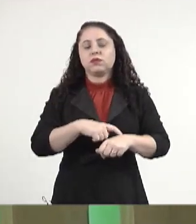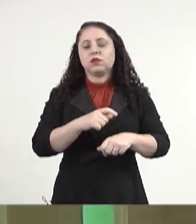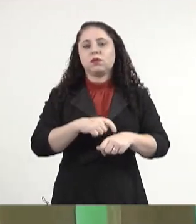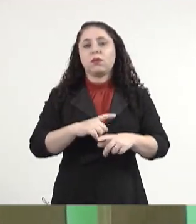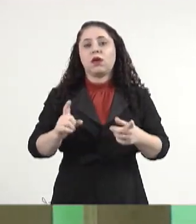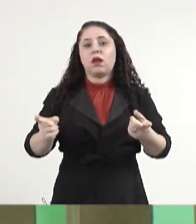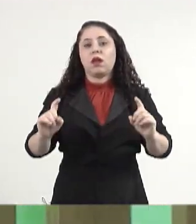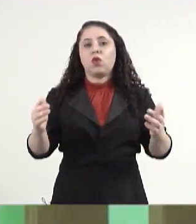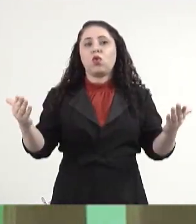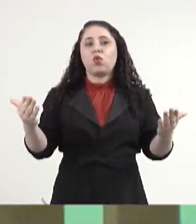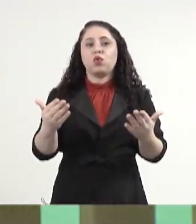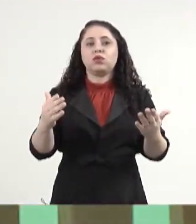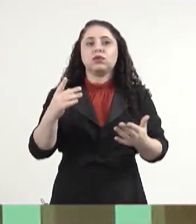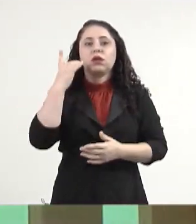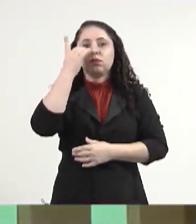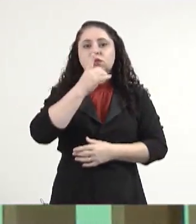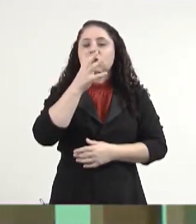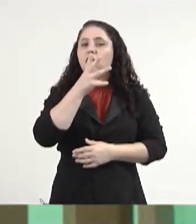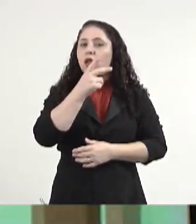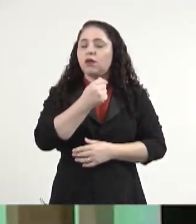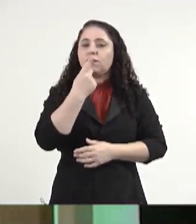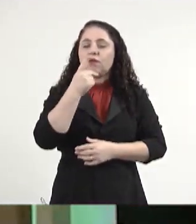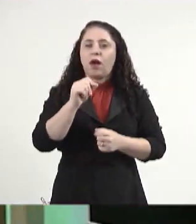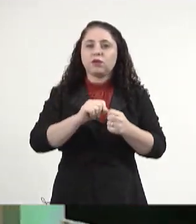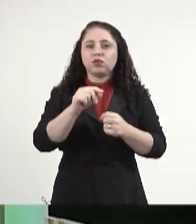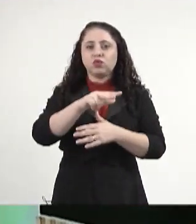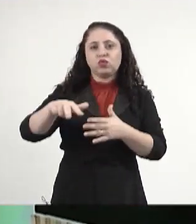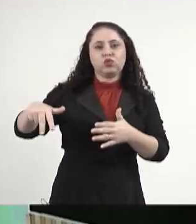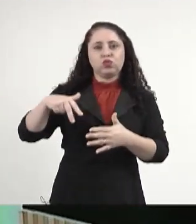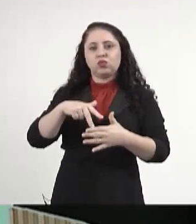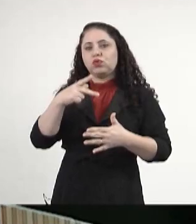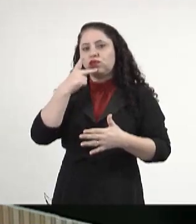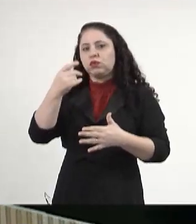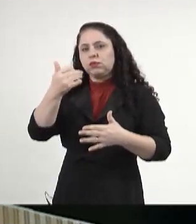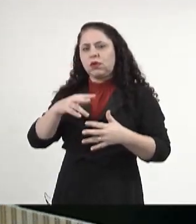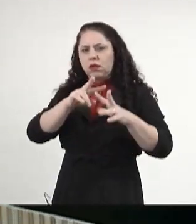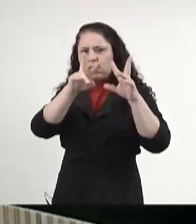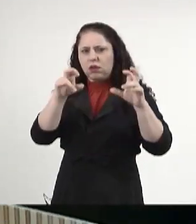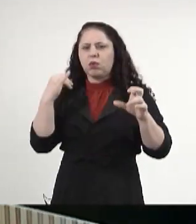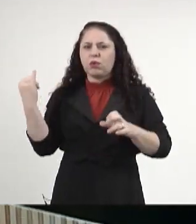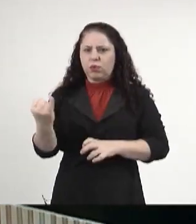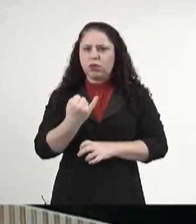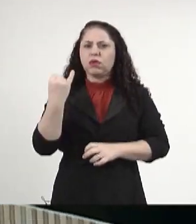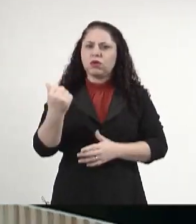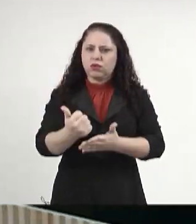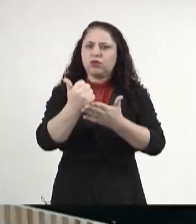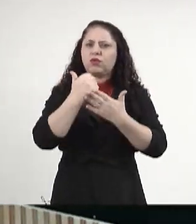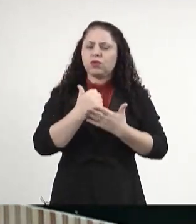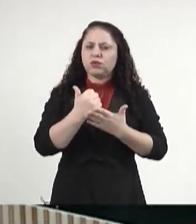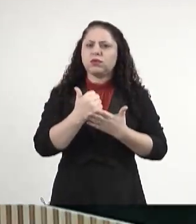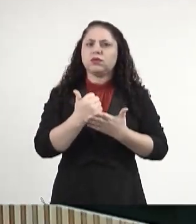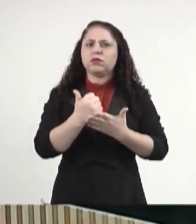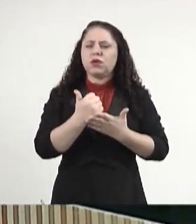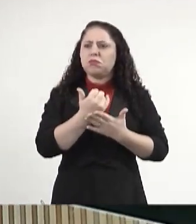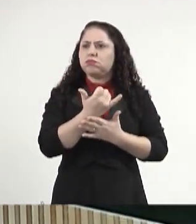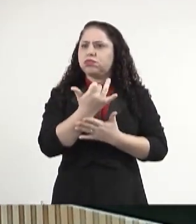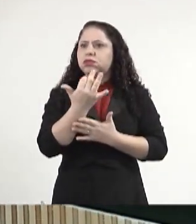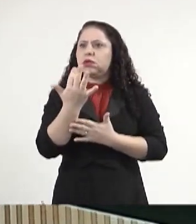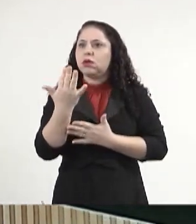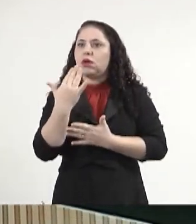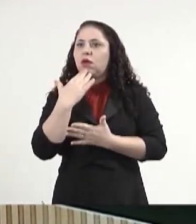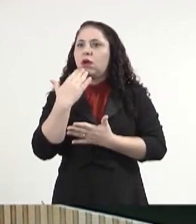o grande expediente da sessão de hoje, a deputada Lia Nogueira fez uso da tribuna para falar de um assunto muito importante, trouxe números